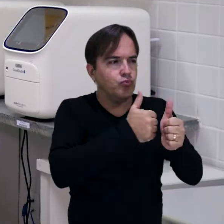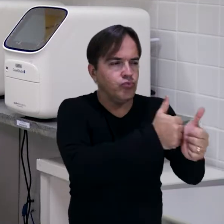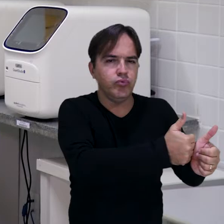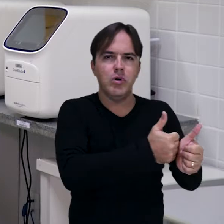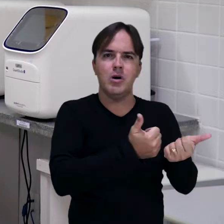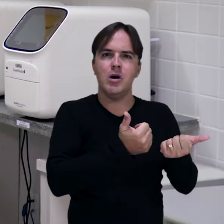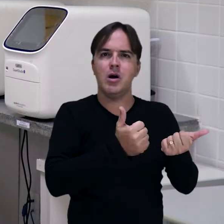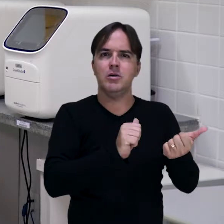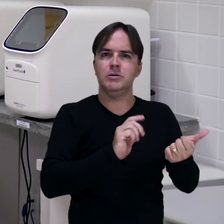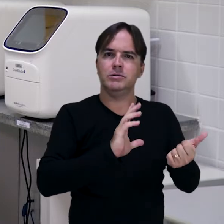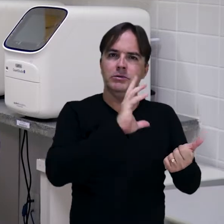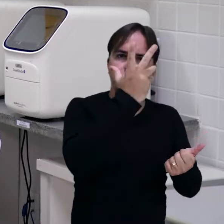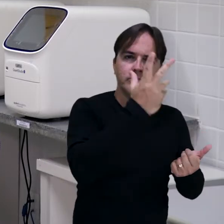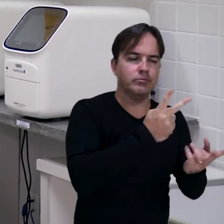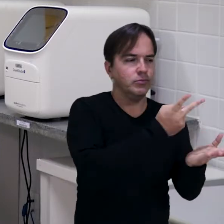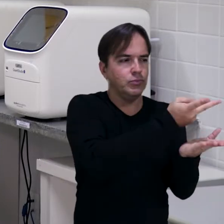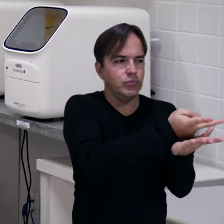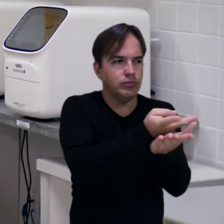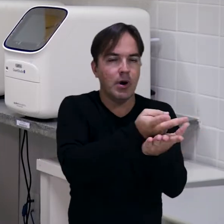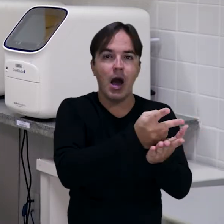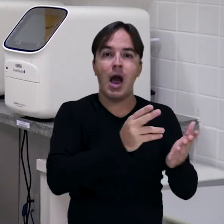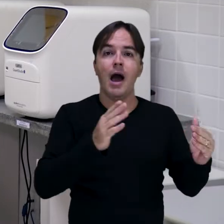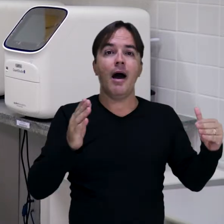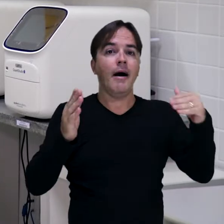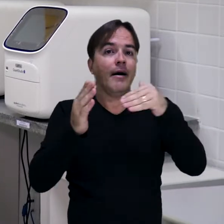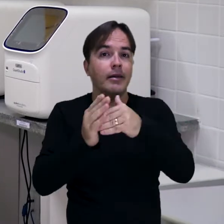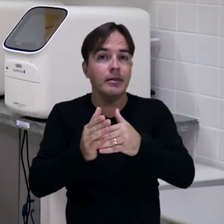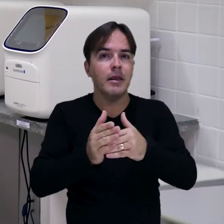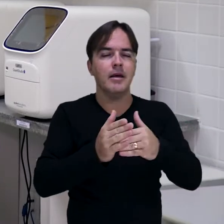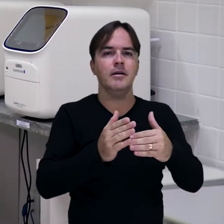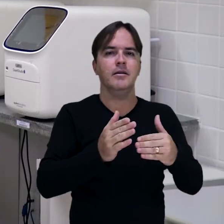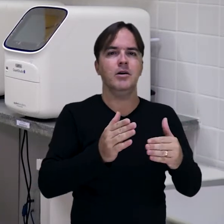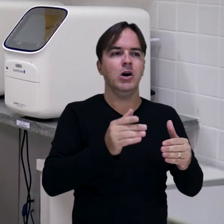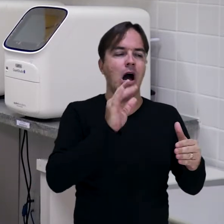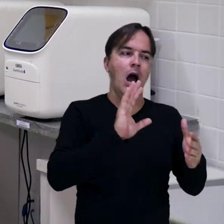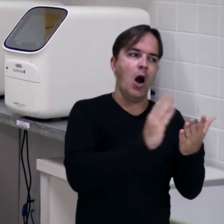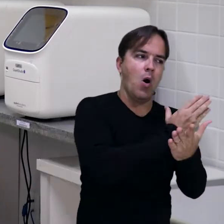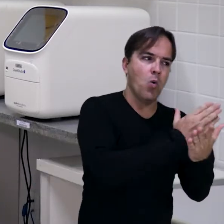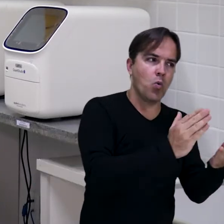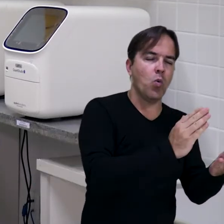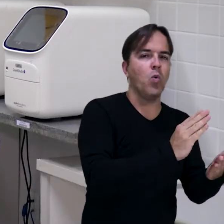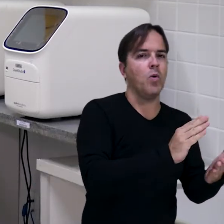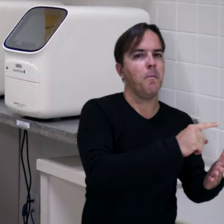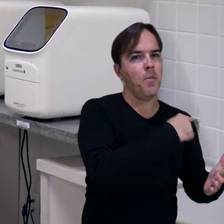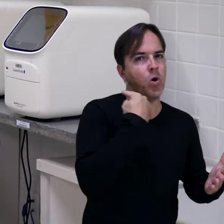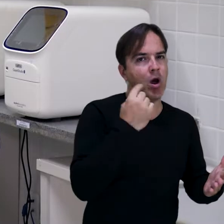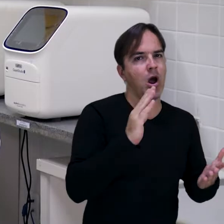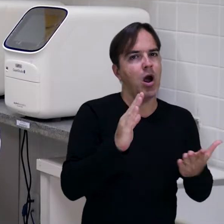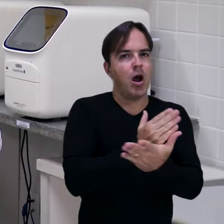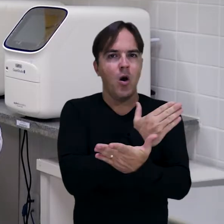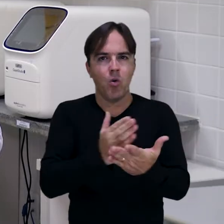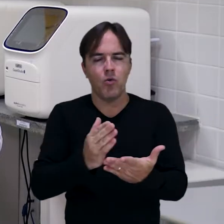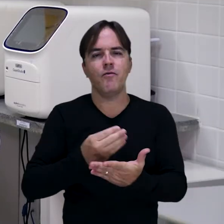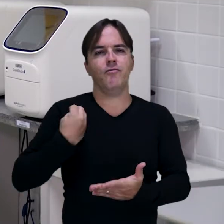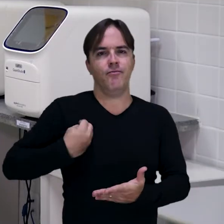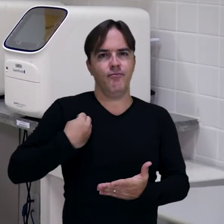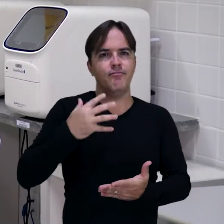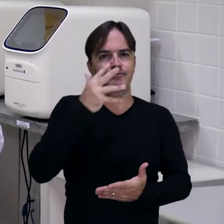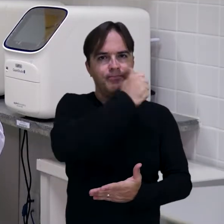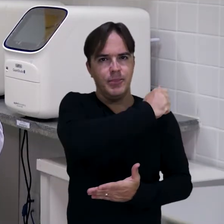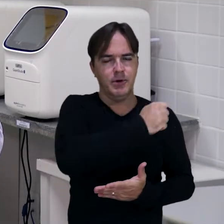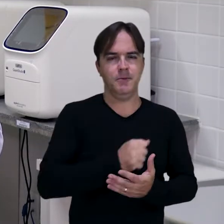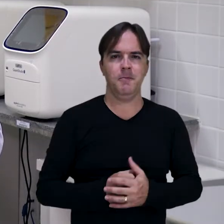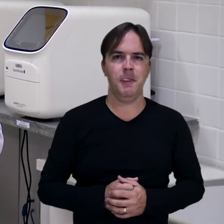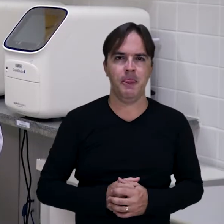início da hospitalização até o desfecho, para identificar aqueles que foram a óbito e aqueles que sobreviveram. A partir